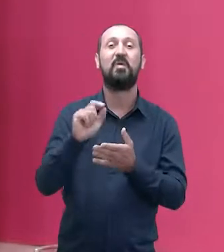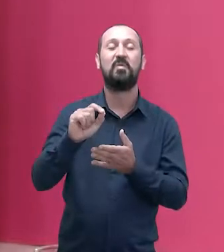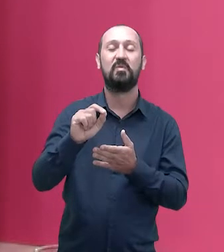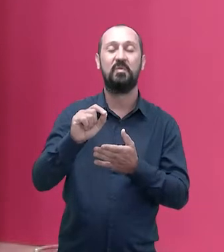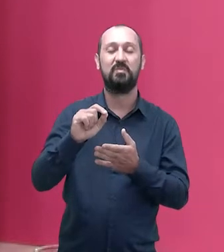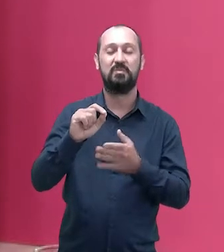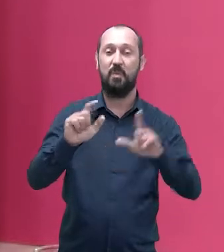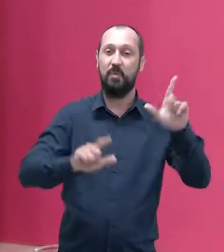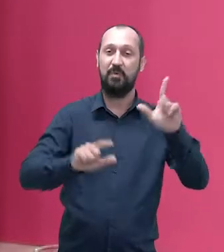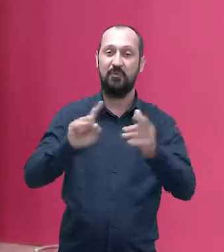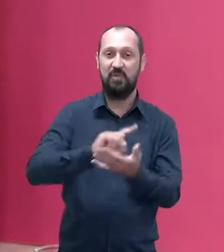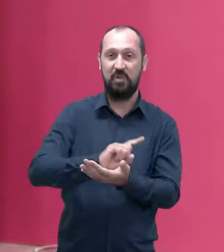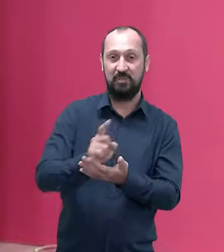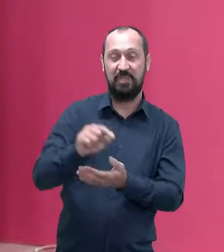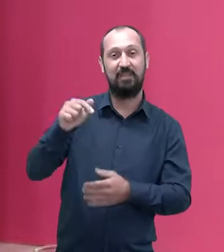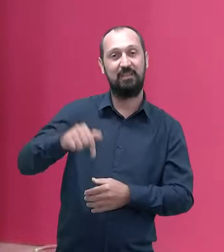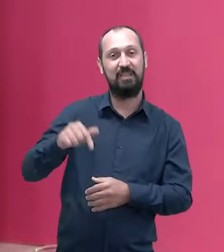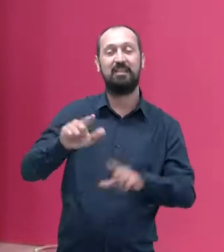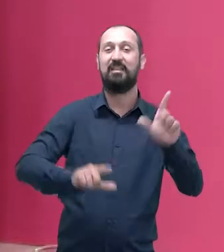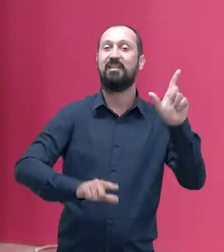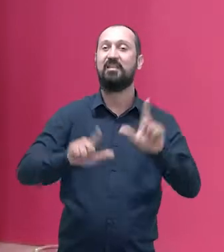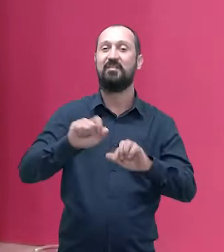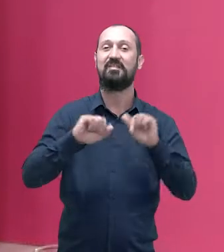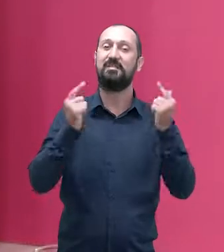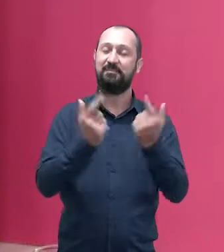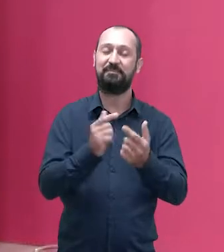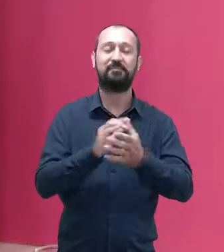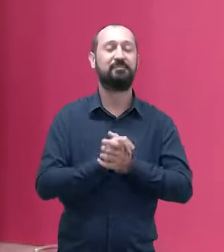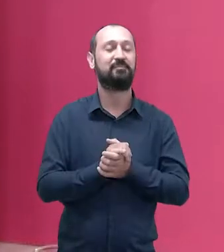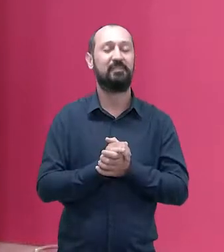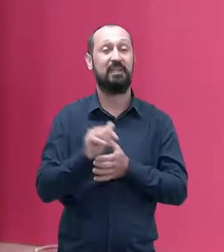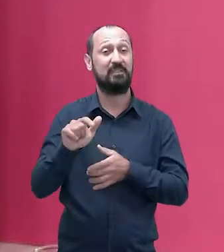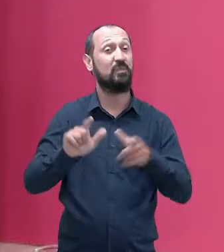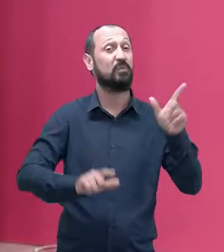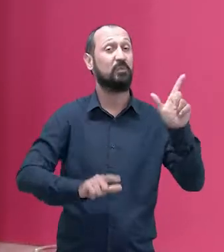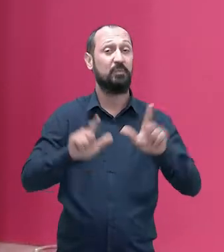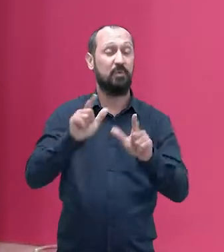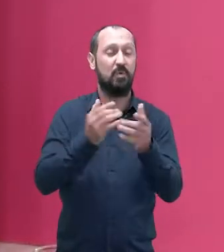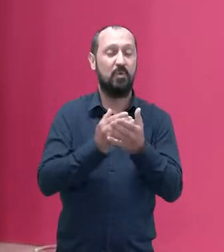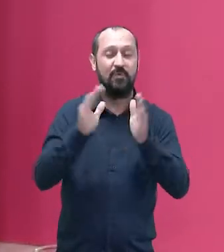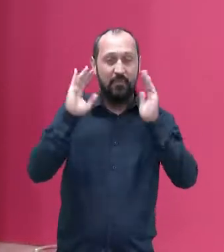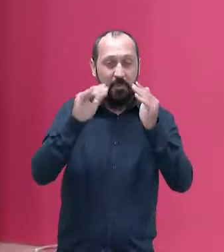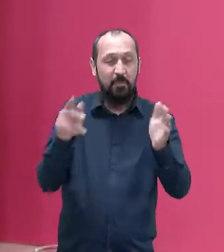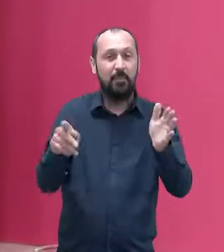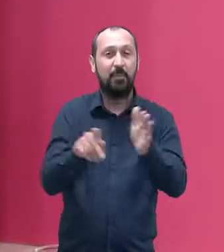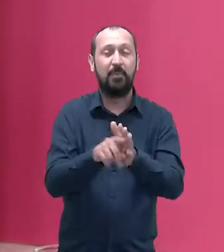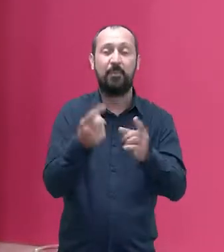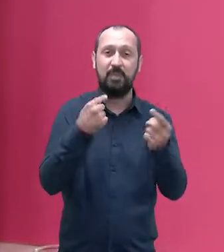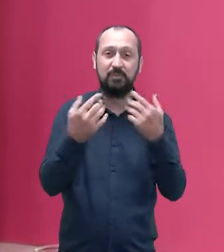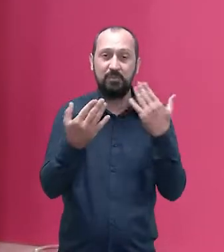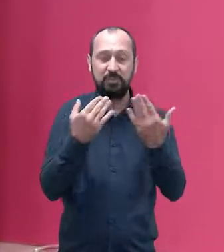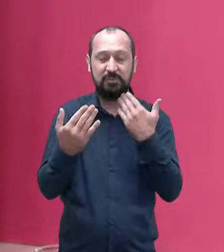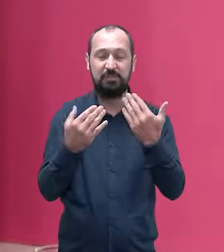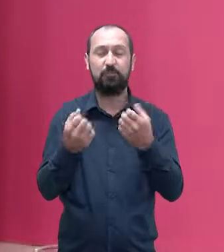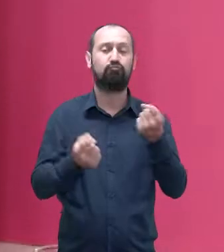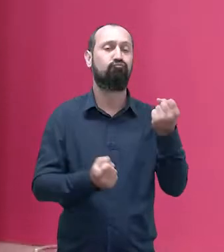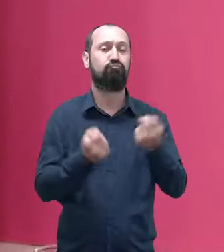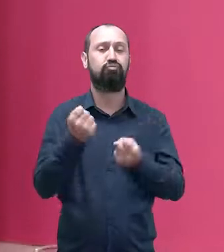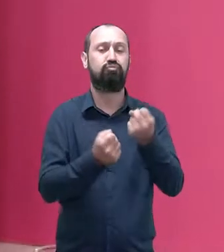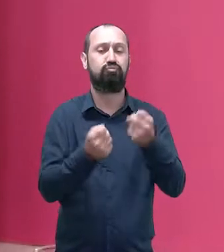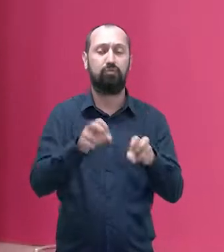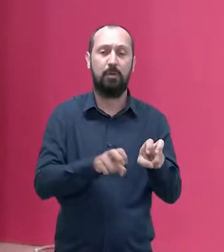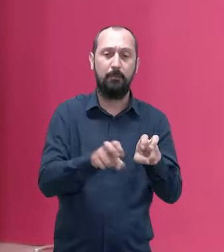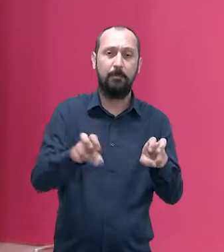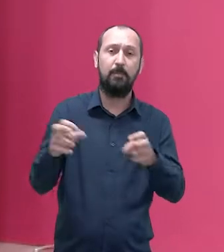Começa agora mais um Velocidade aqui na TV Assembleia. Esse é o nosso programa dedicado à discussão sobre o